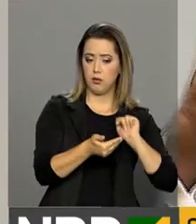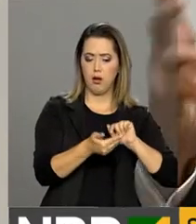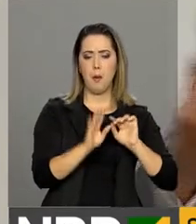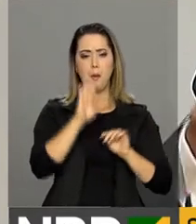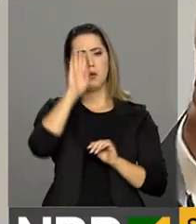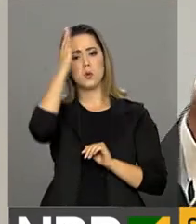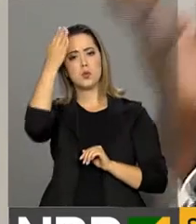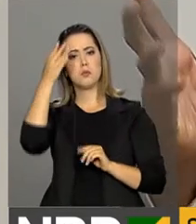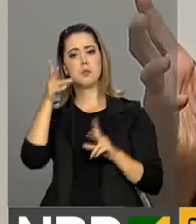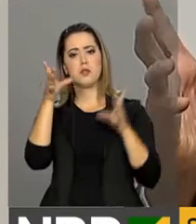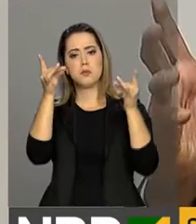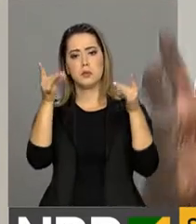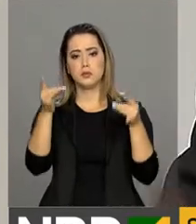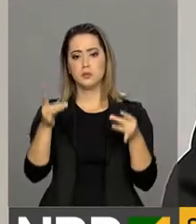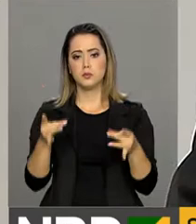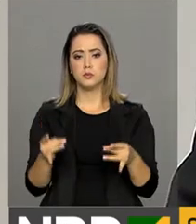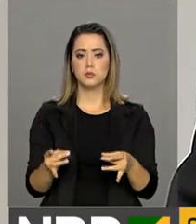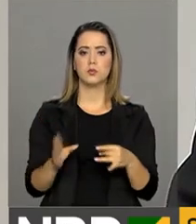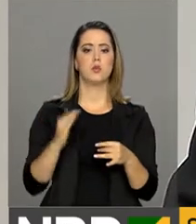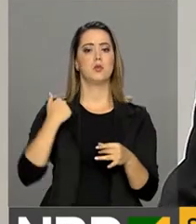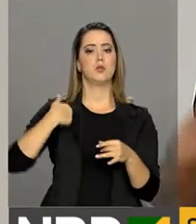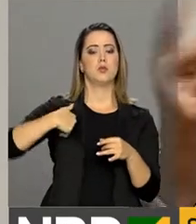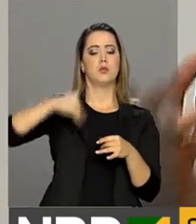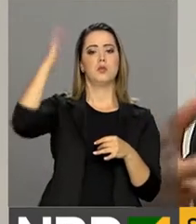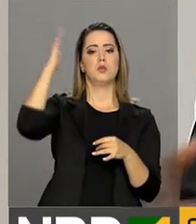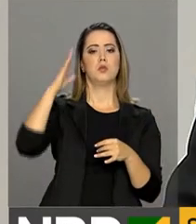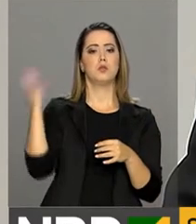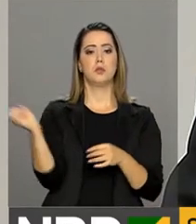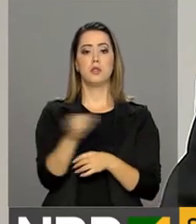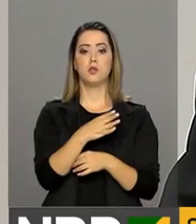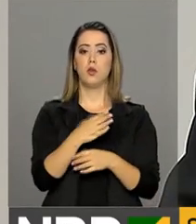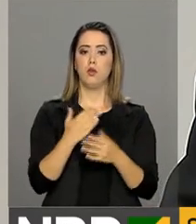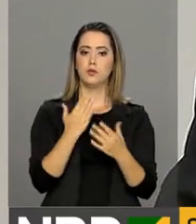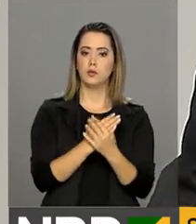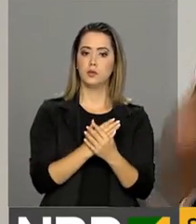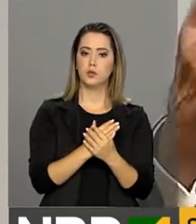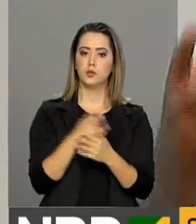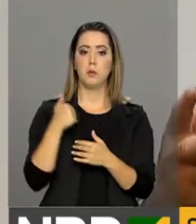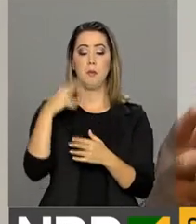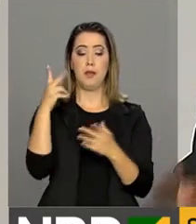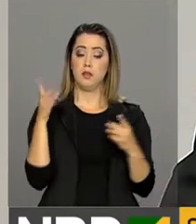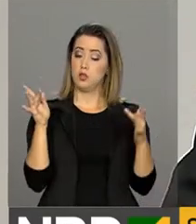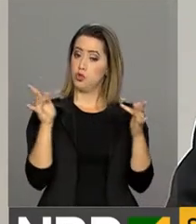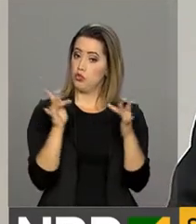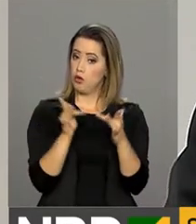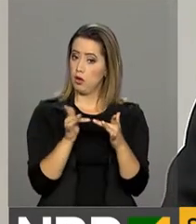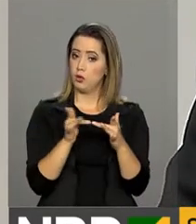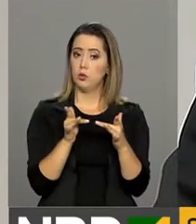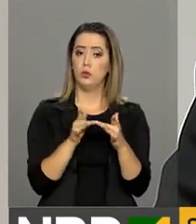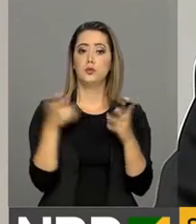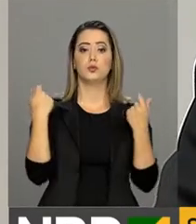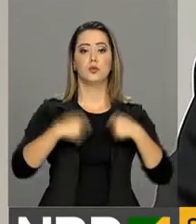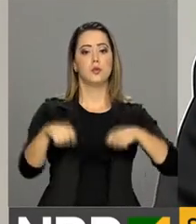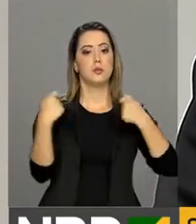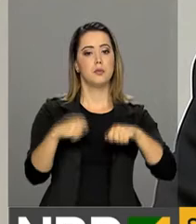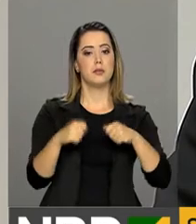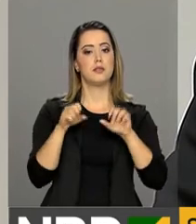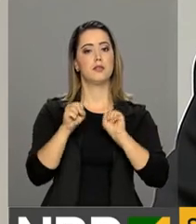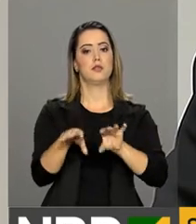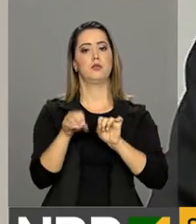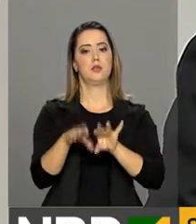principais dispositivos os mais digamos modernos os mais compatíveis com as necessidades da educação